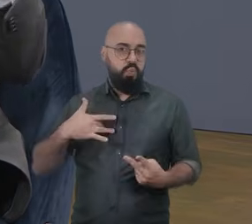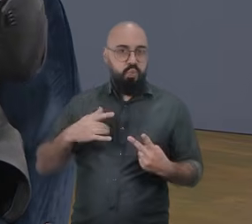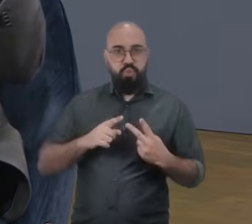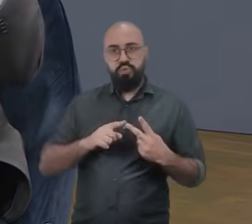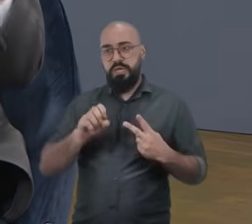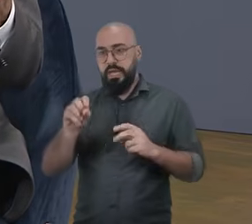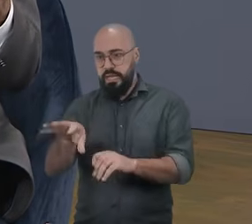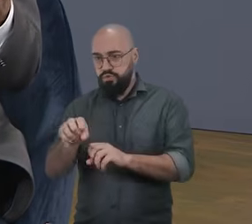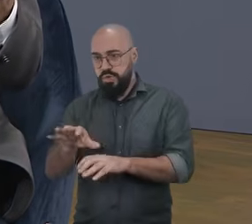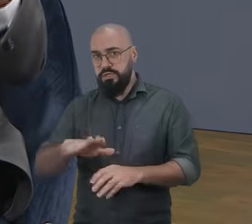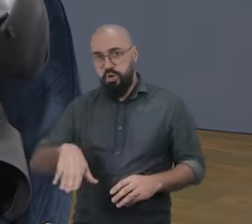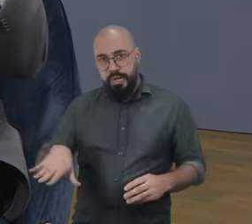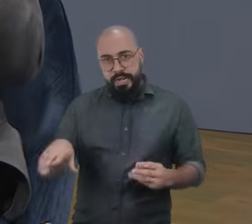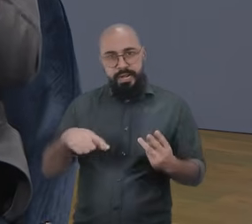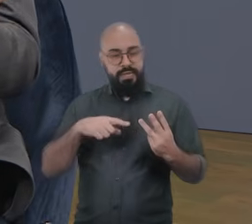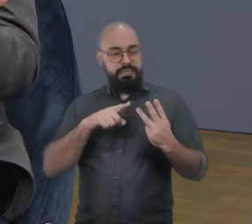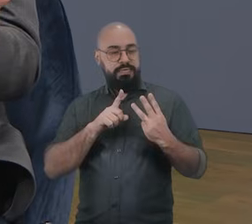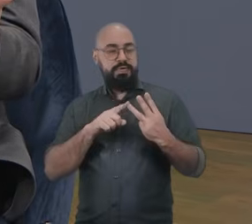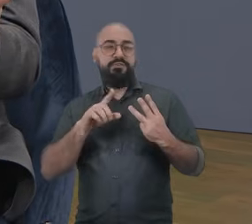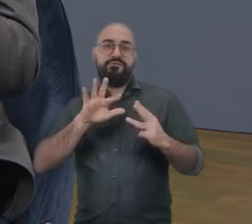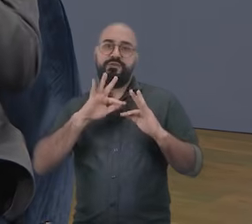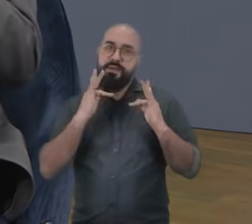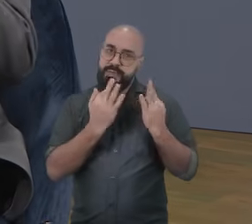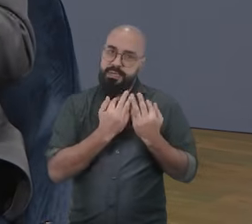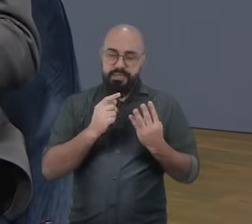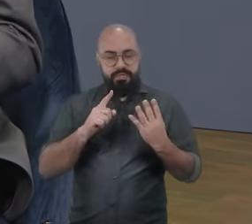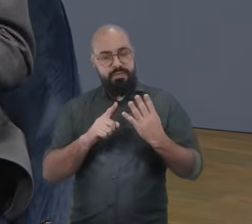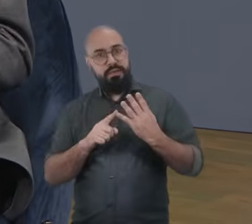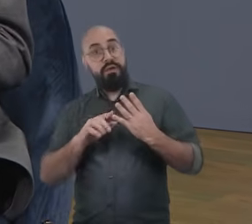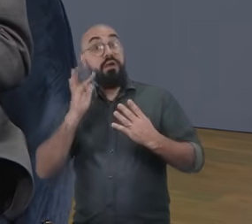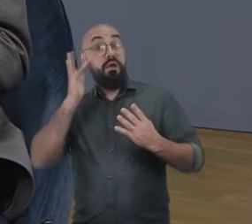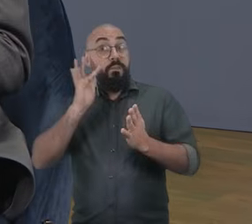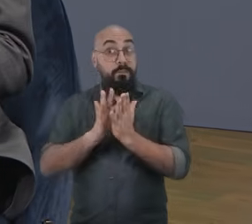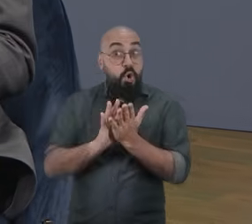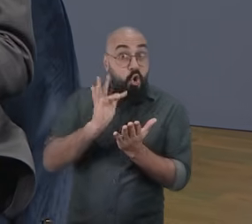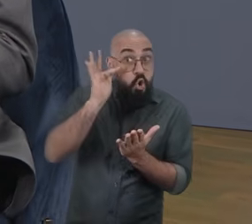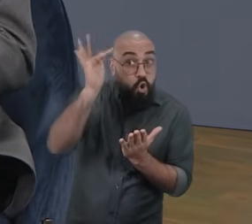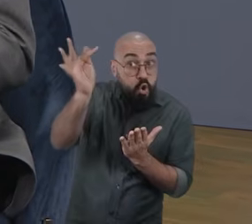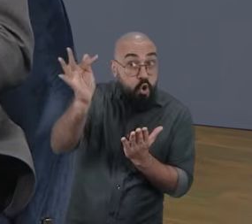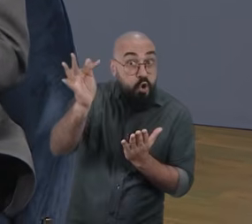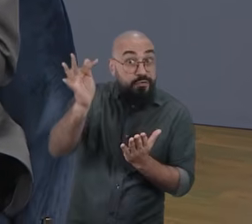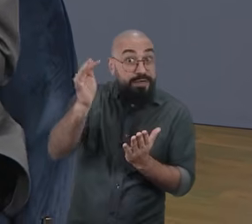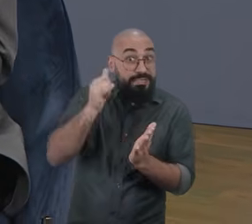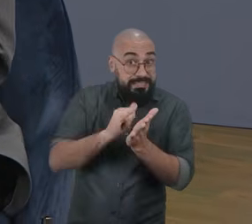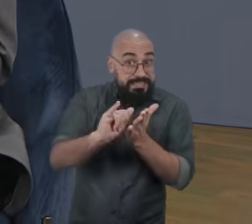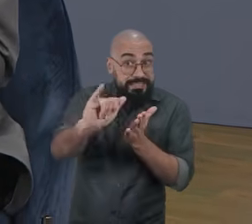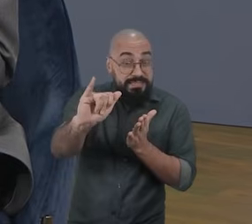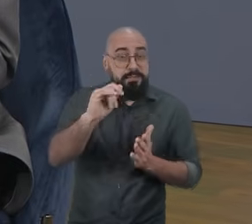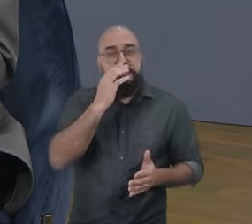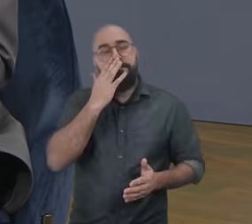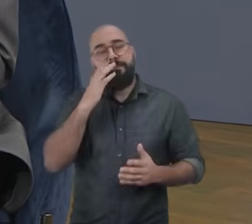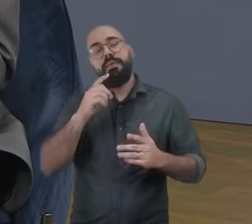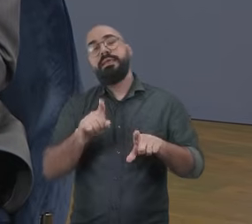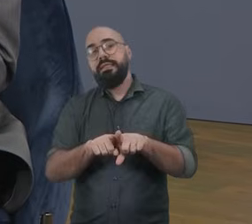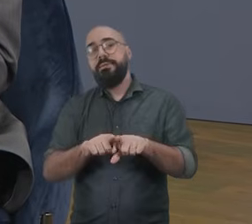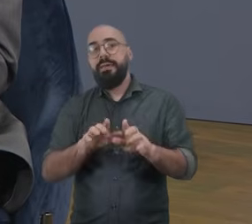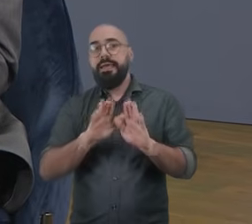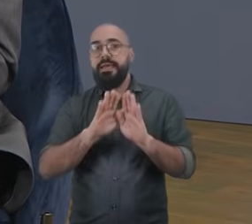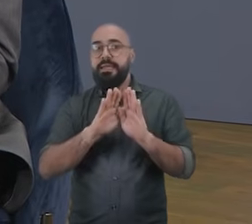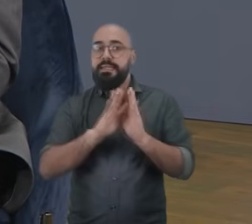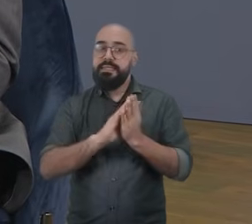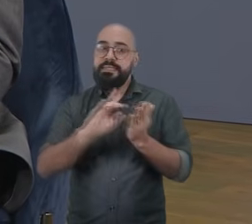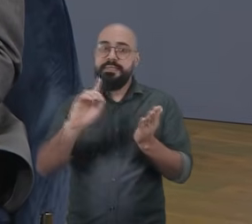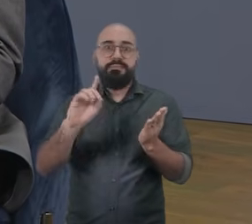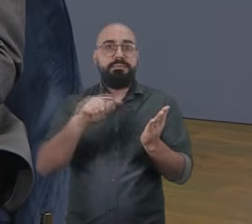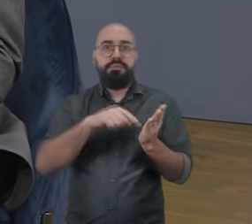filhos, família, profecias e também sobre a palavra de Deus. Eu quero te apresentar, nesse momento,